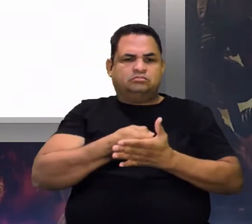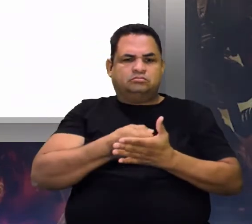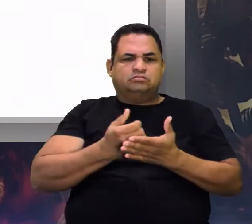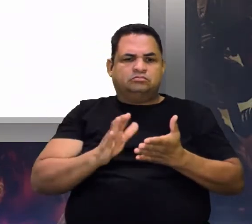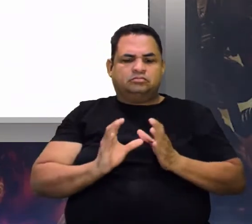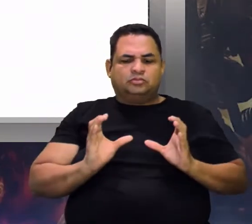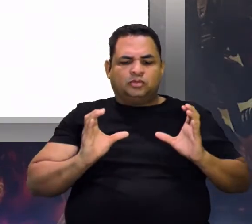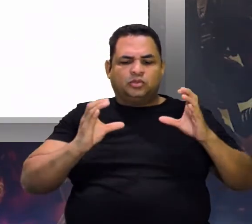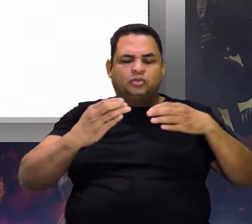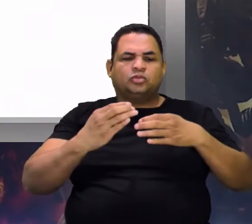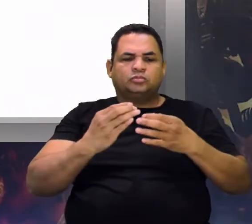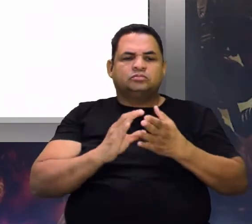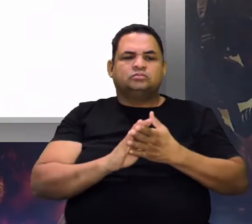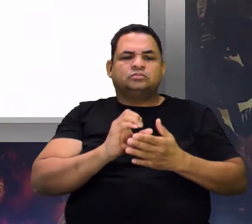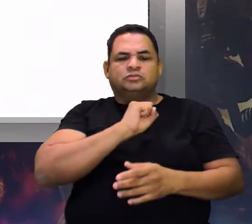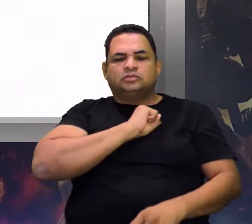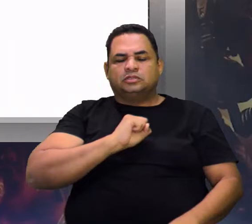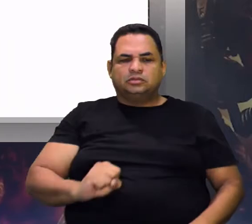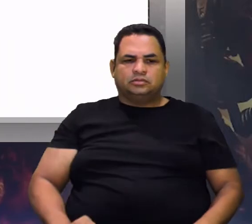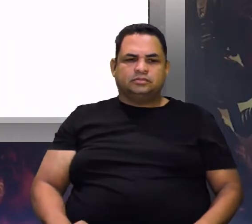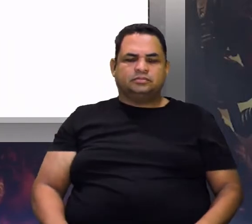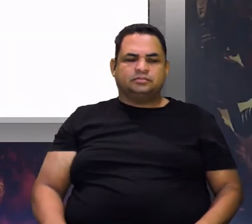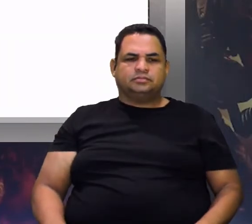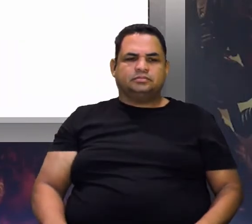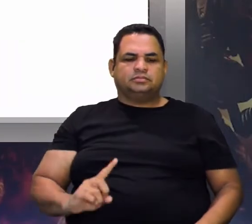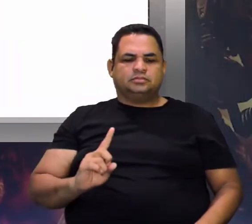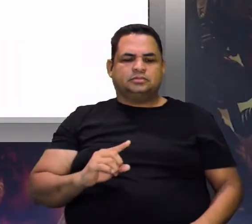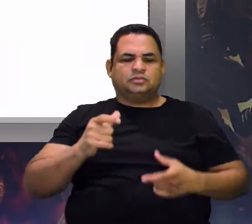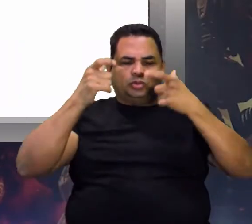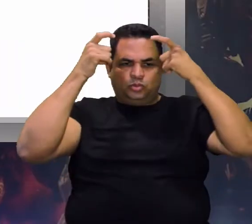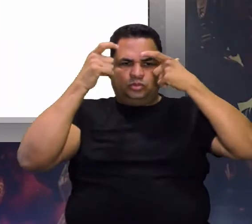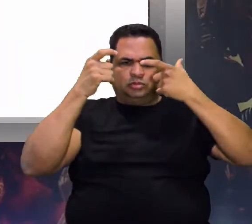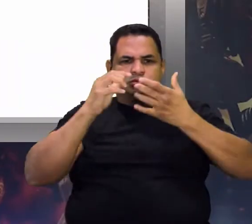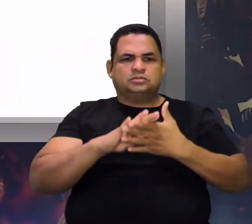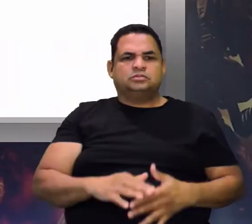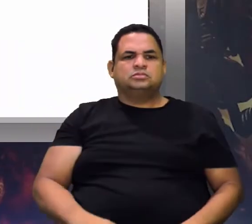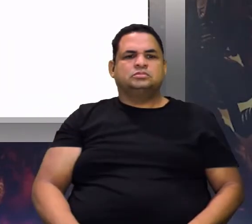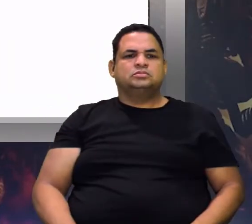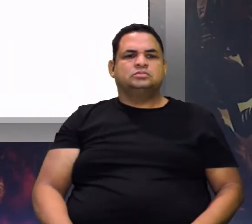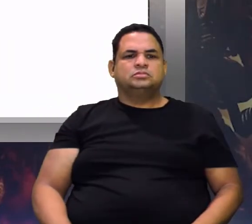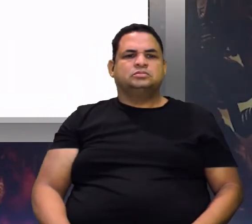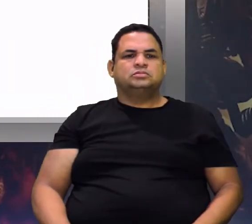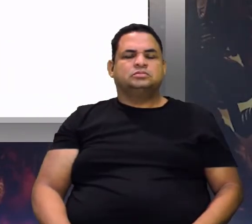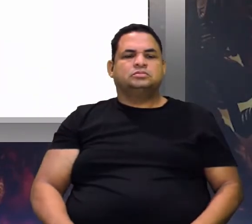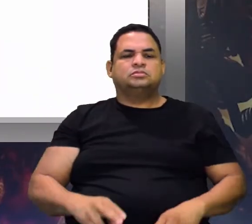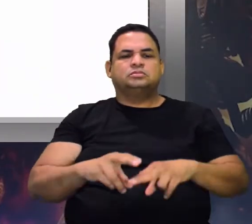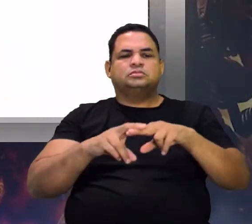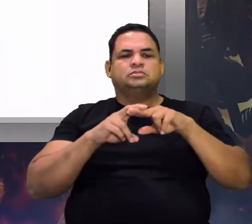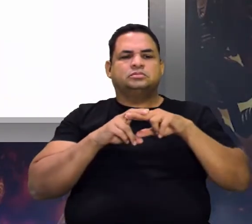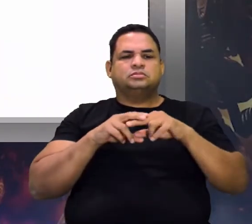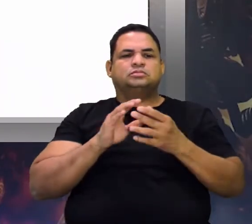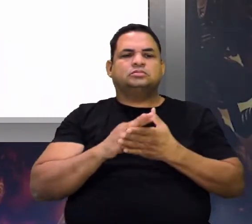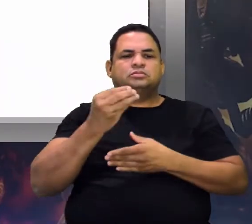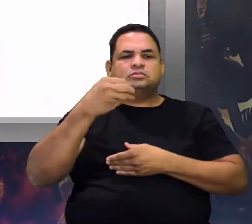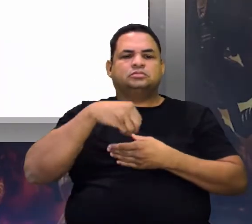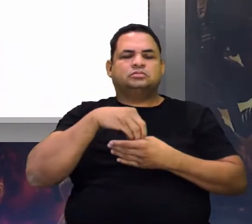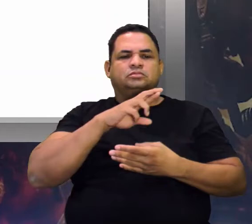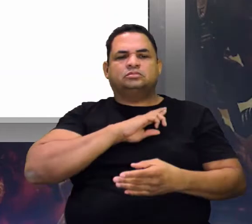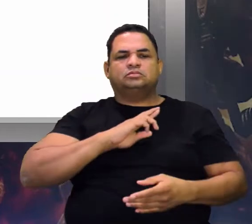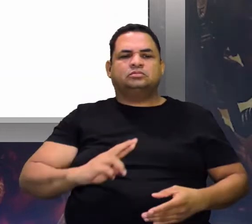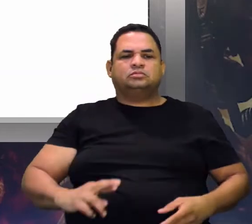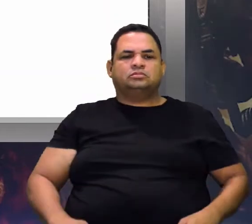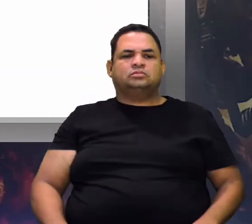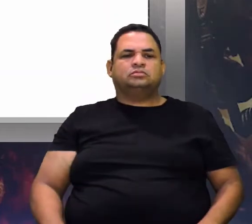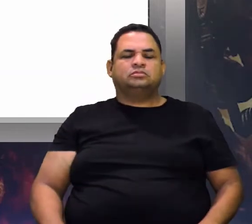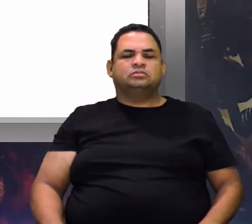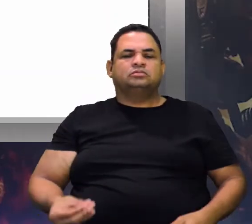agora é todo o Senado, não é a mão de um rei só que vai decidir. É por isso que está dentro da República. Dentro